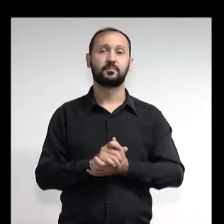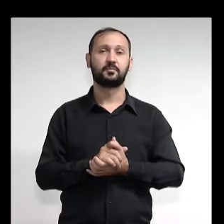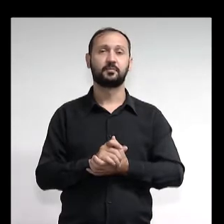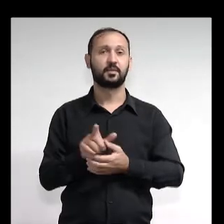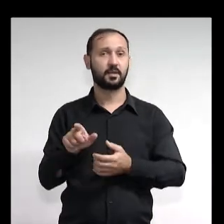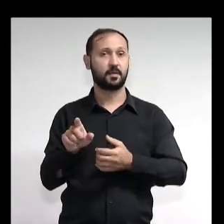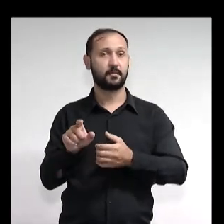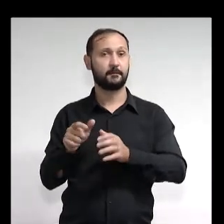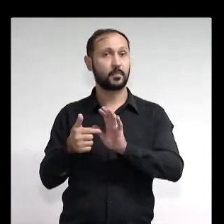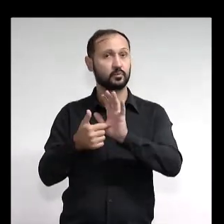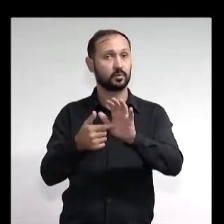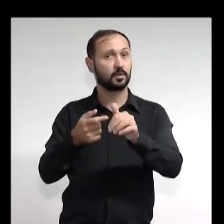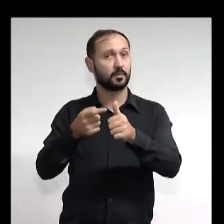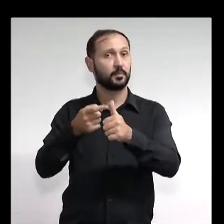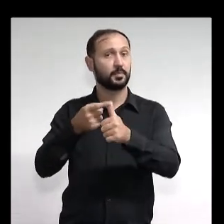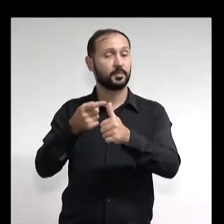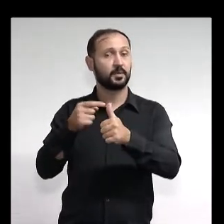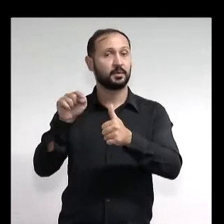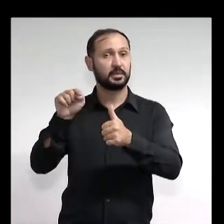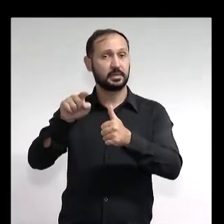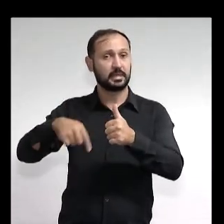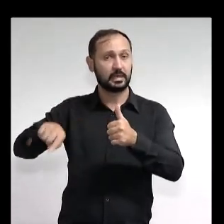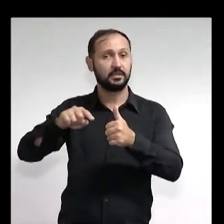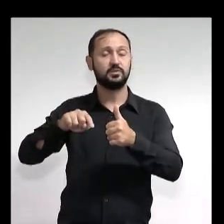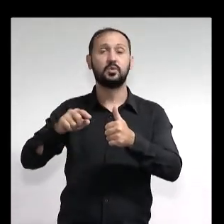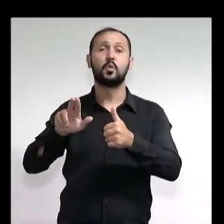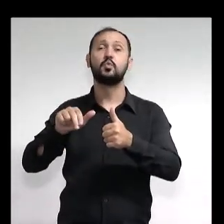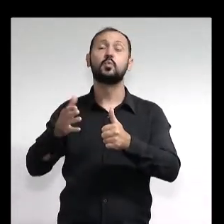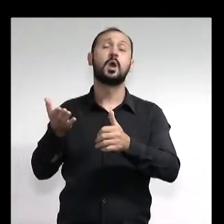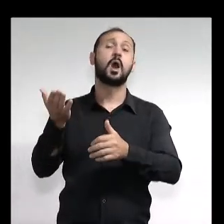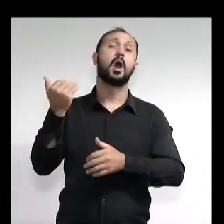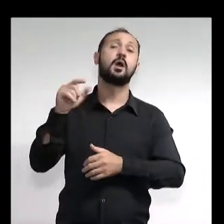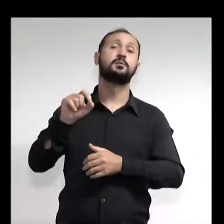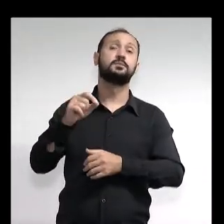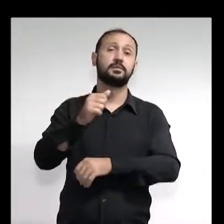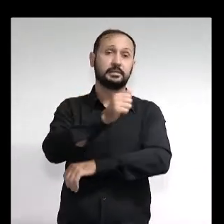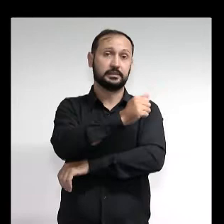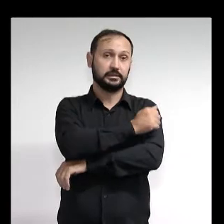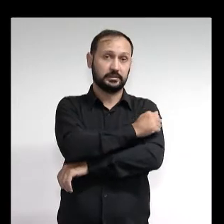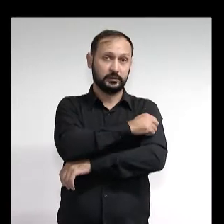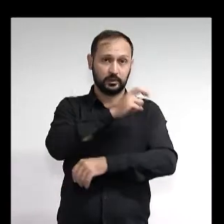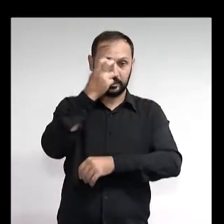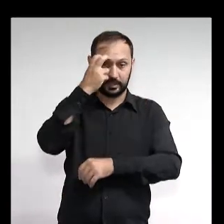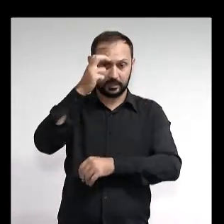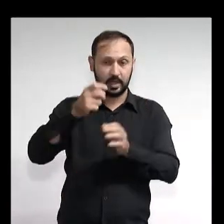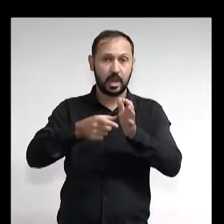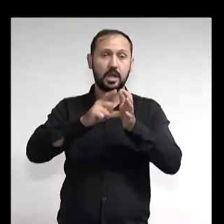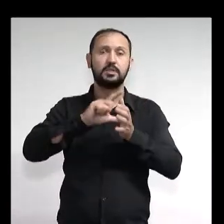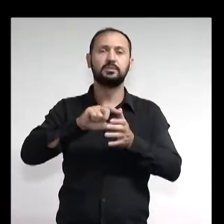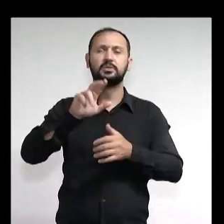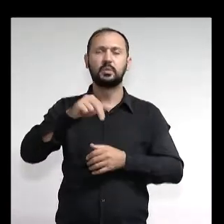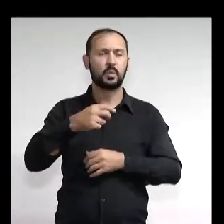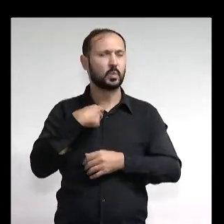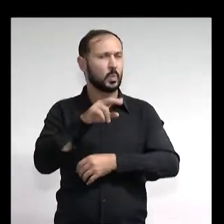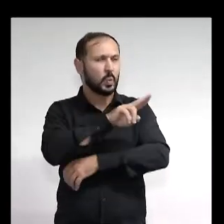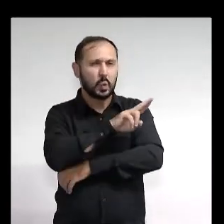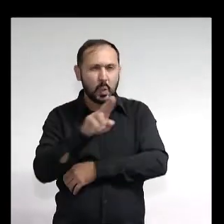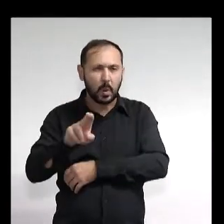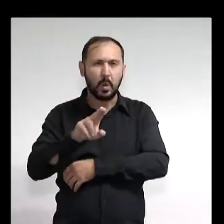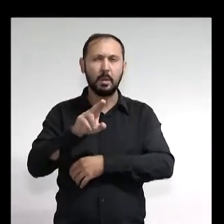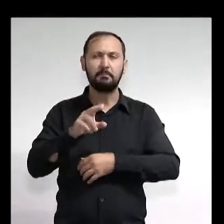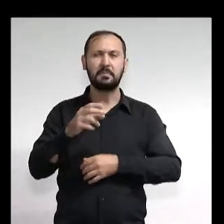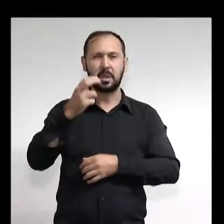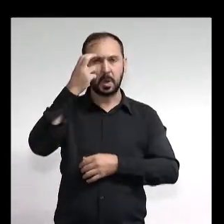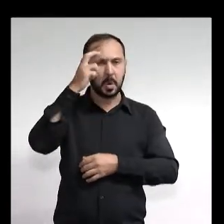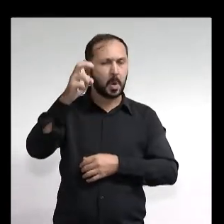e demonstram que, primeiro que eles nunca haviam, antes de ter esse aluno com